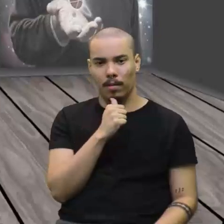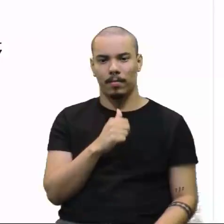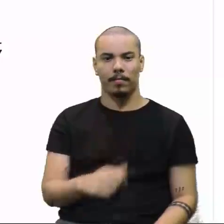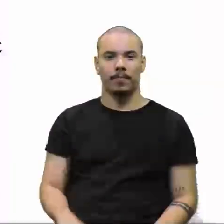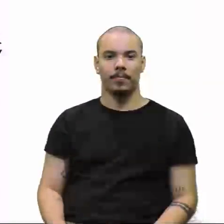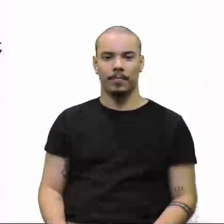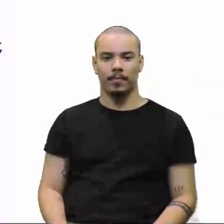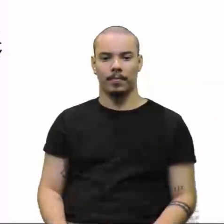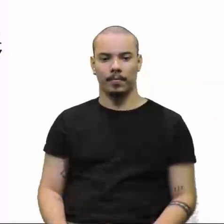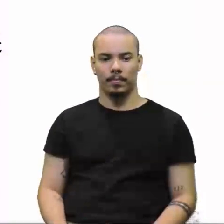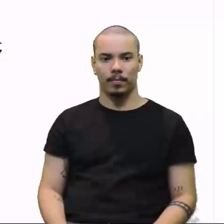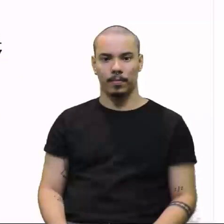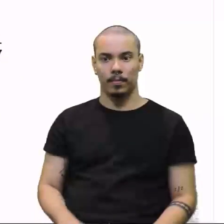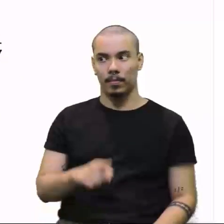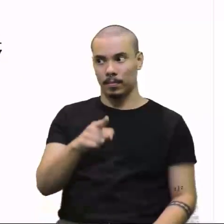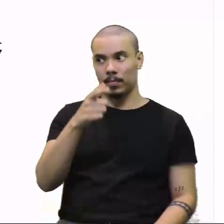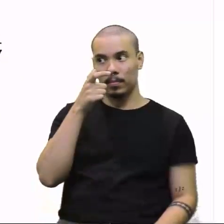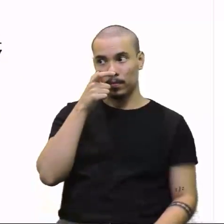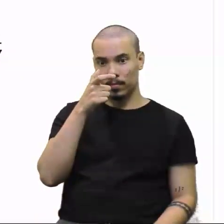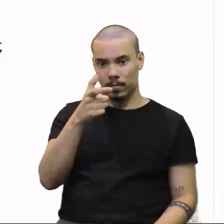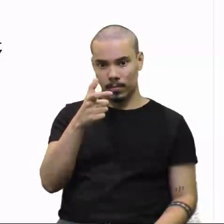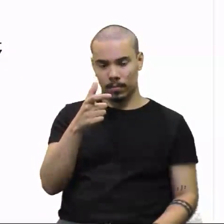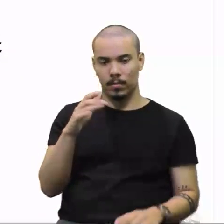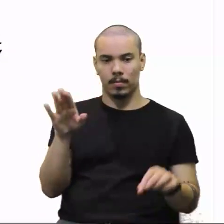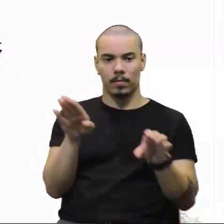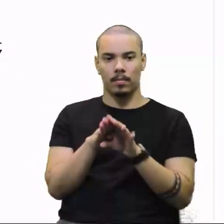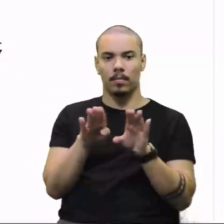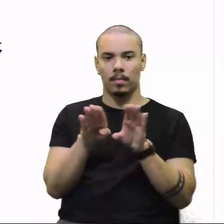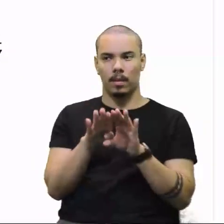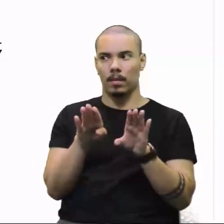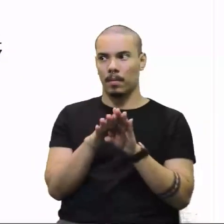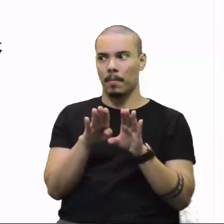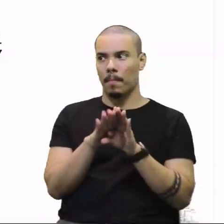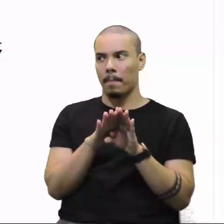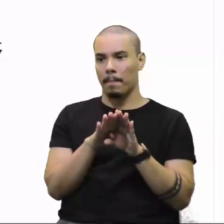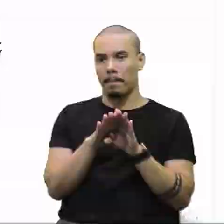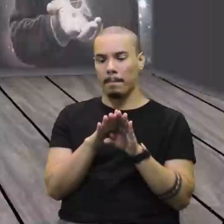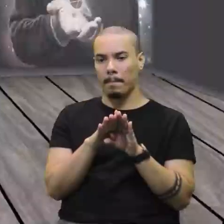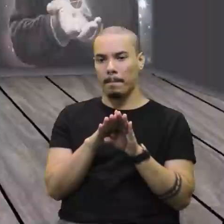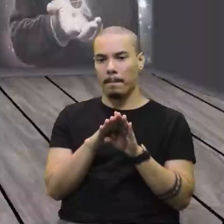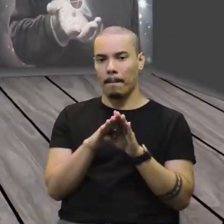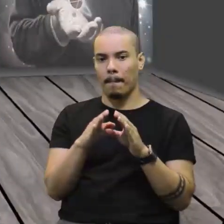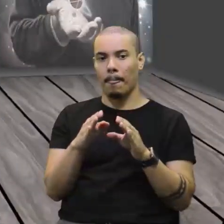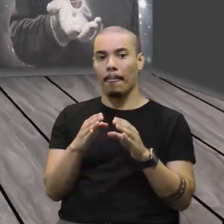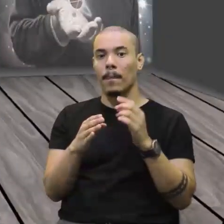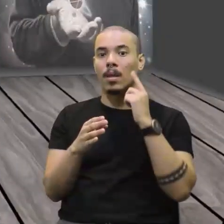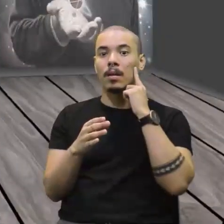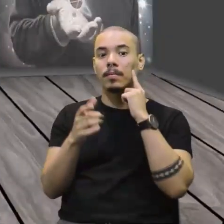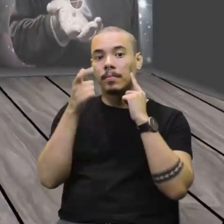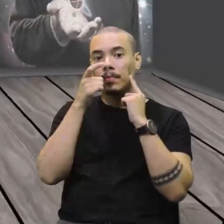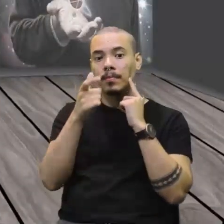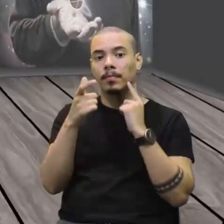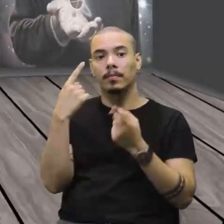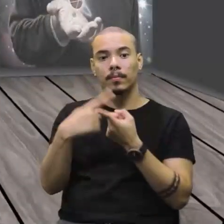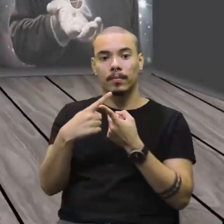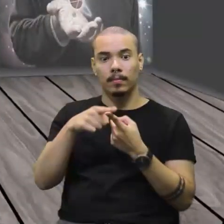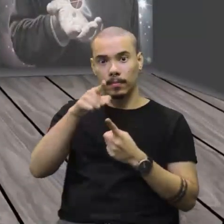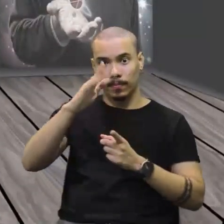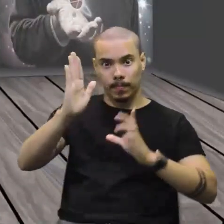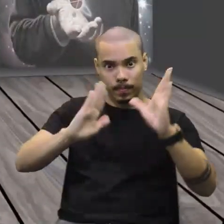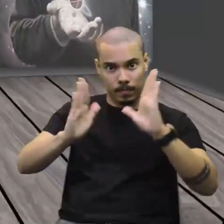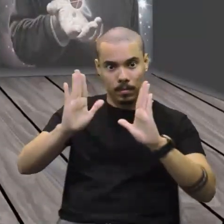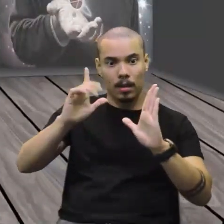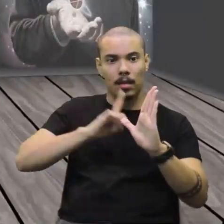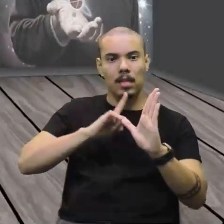continuando. Interessante essa época também, só uma coisinha aqui. Aqui, pessoal. Interessante que nessa época